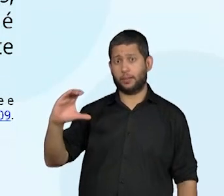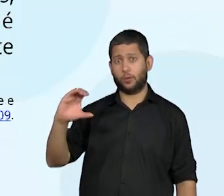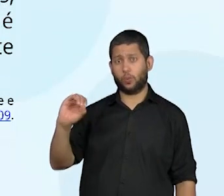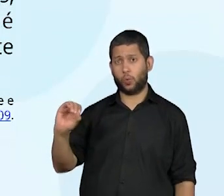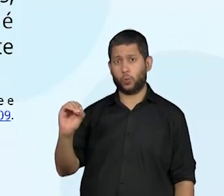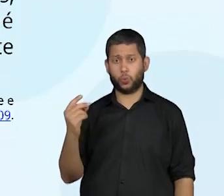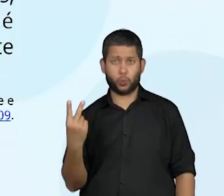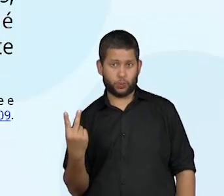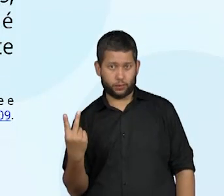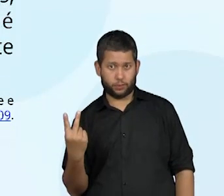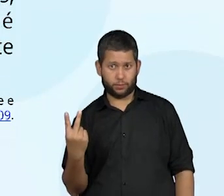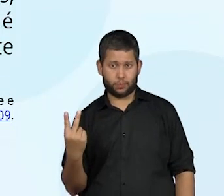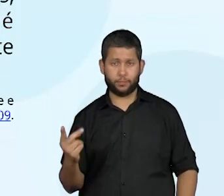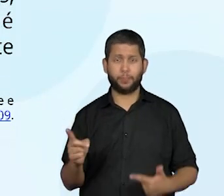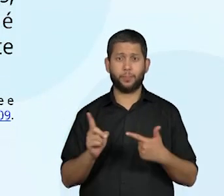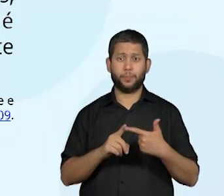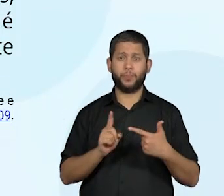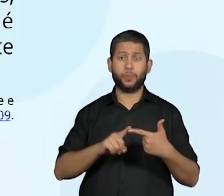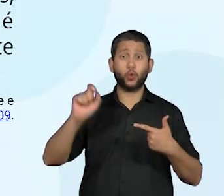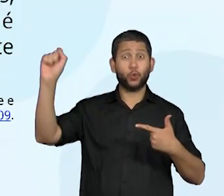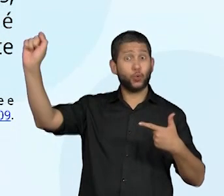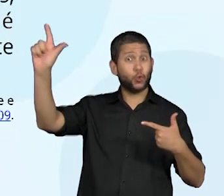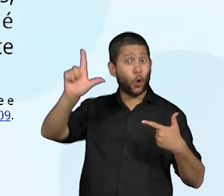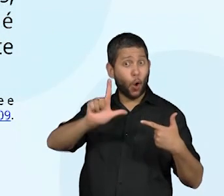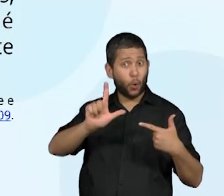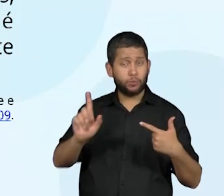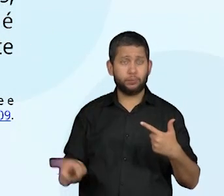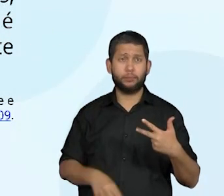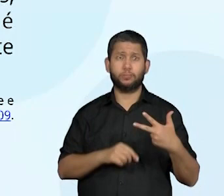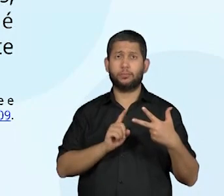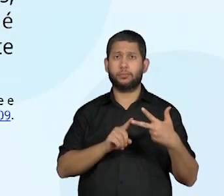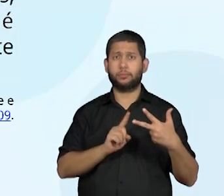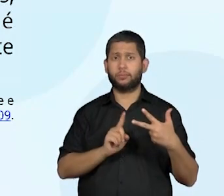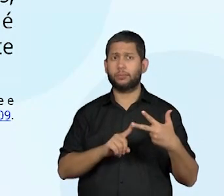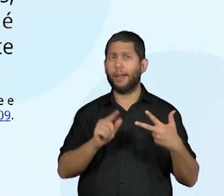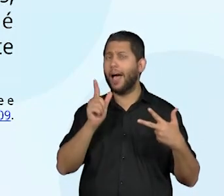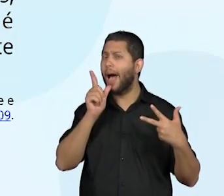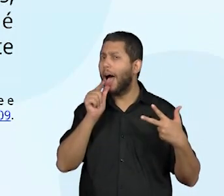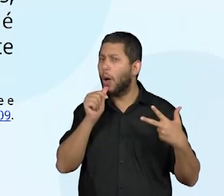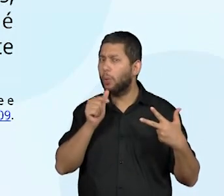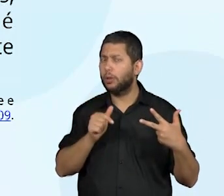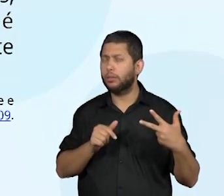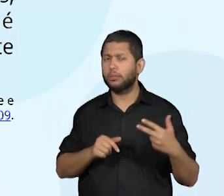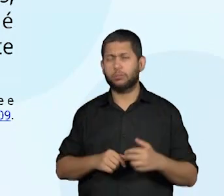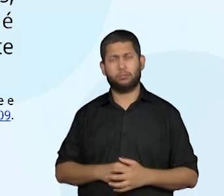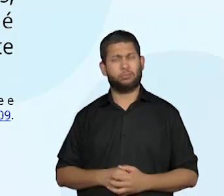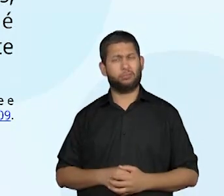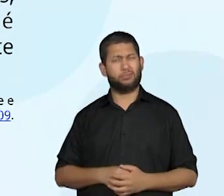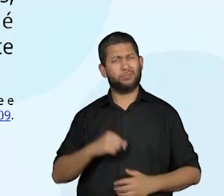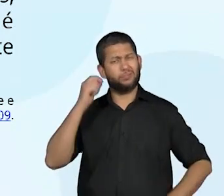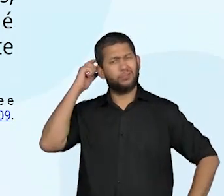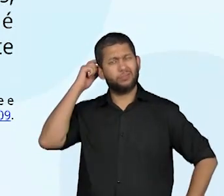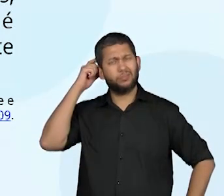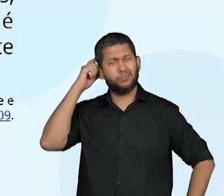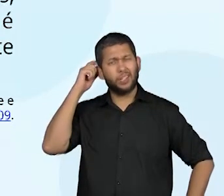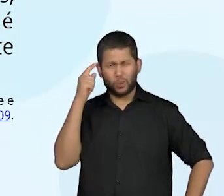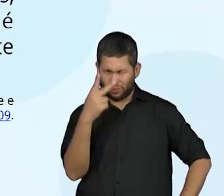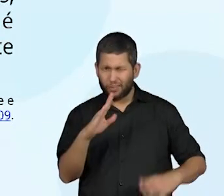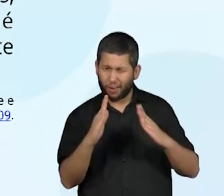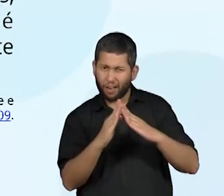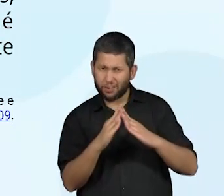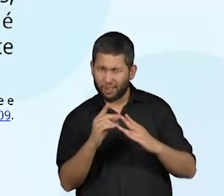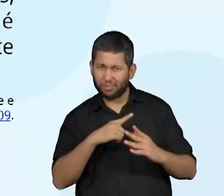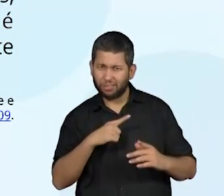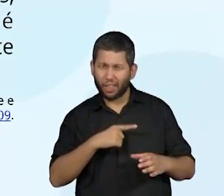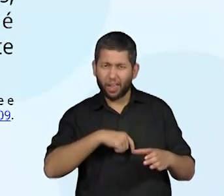carbono, luz solar e água. Vocês já tiveram uma planta aí na casa de vocês?